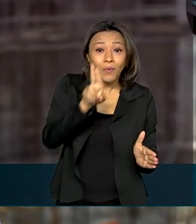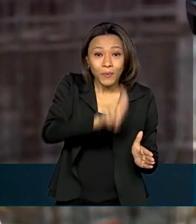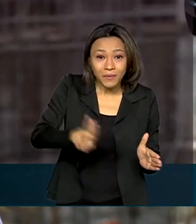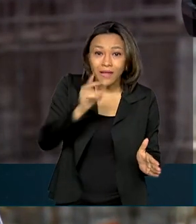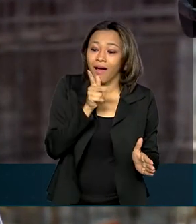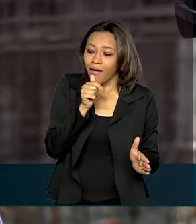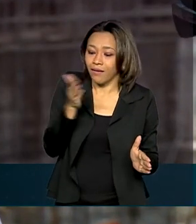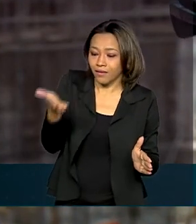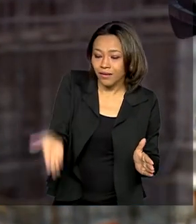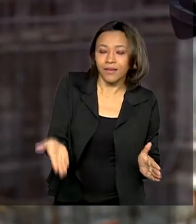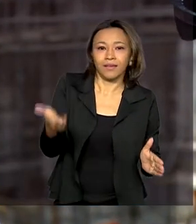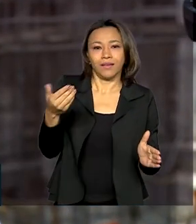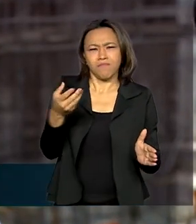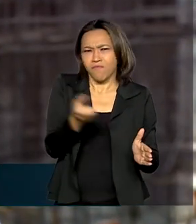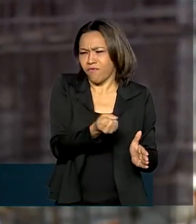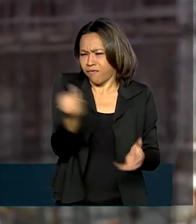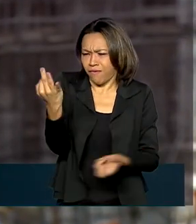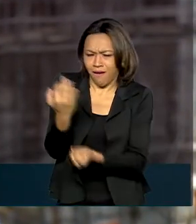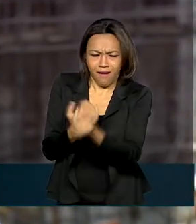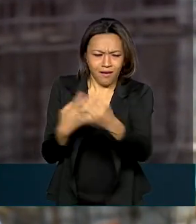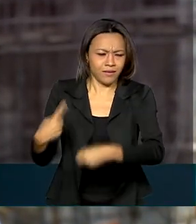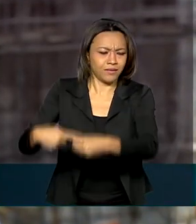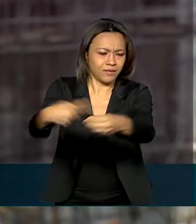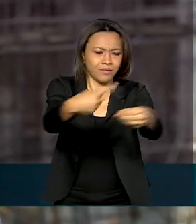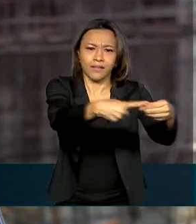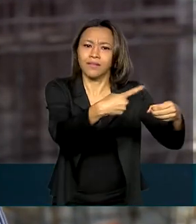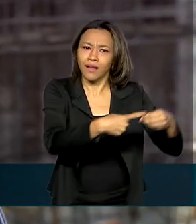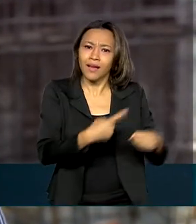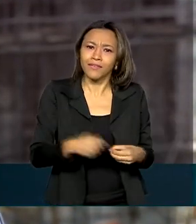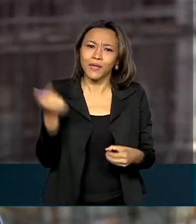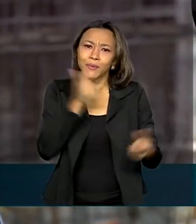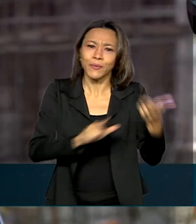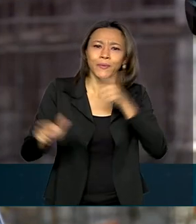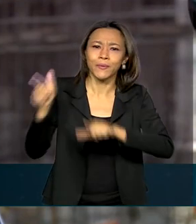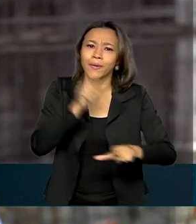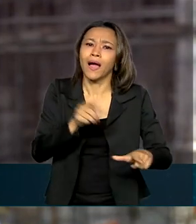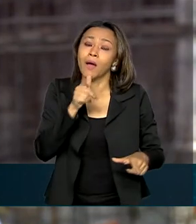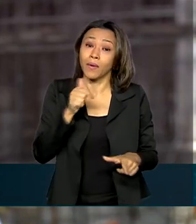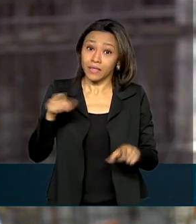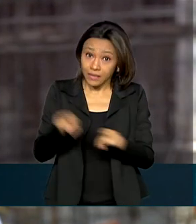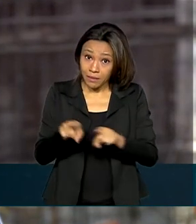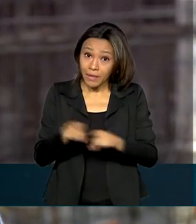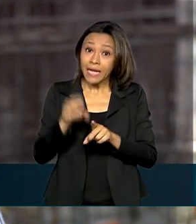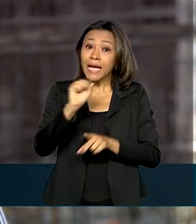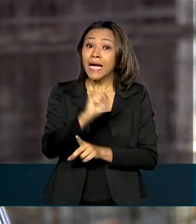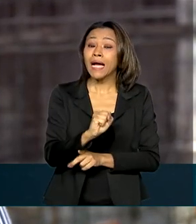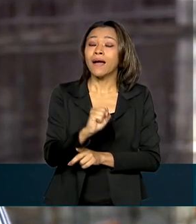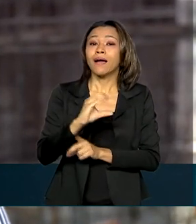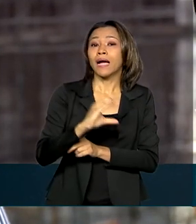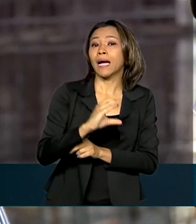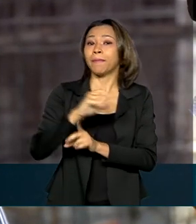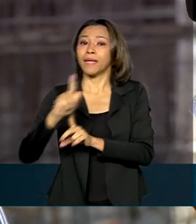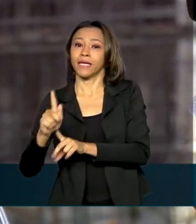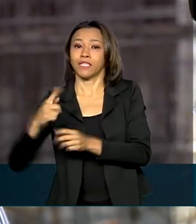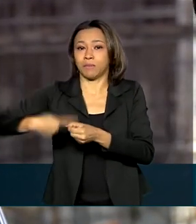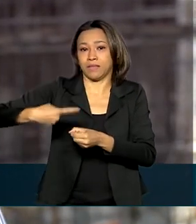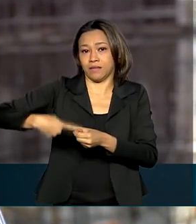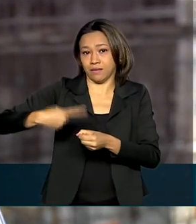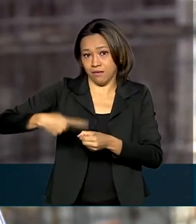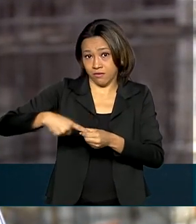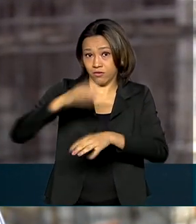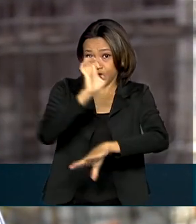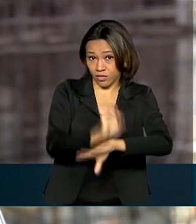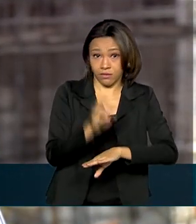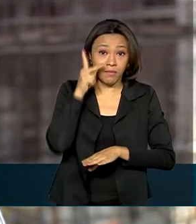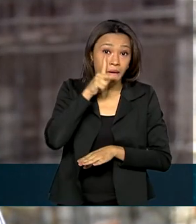dizer em grandes cidades também vou ser beneficiados não só o sertão como Campina Grande que já foi beneficiada pelo pelo eixo Leste